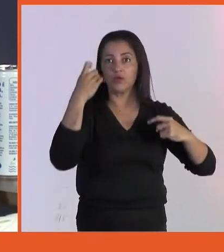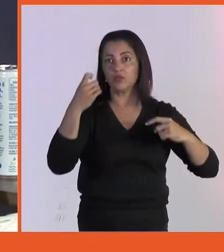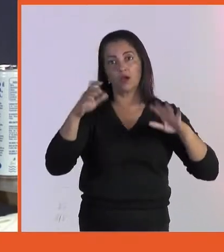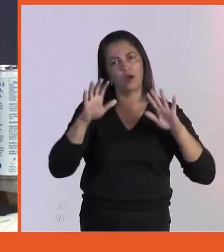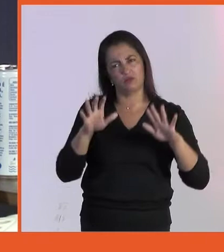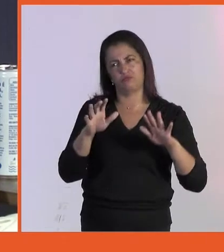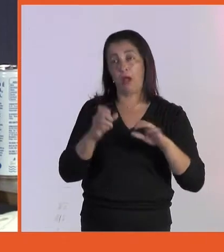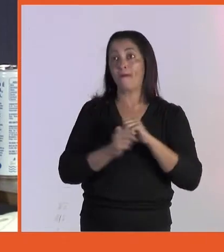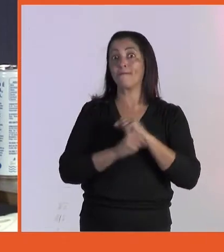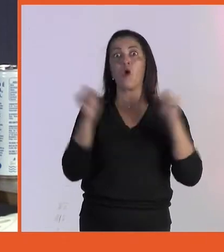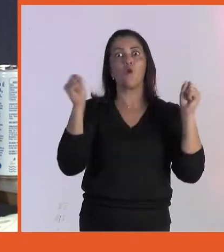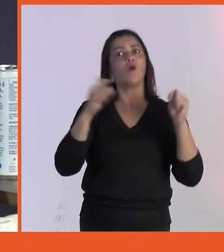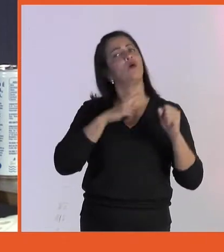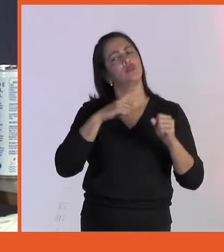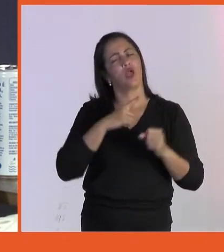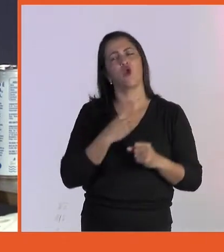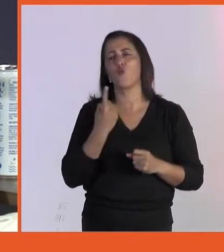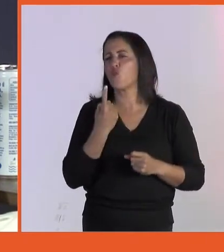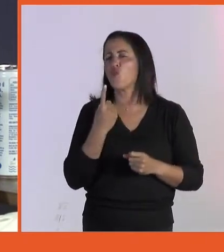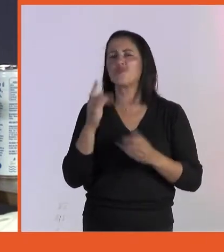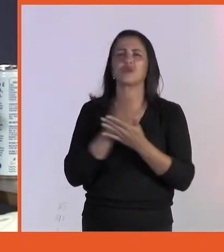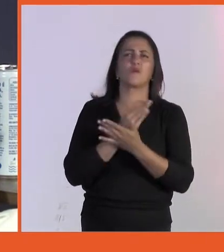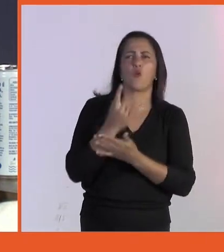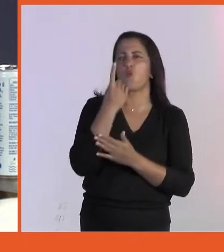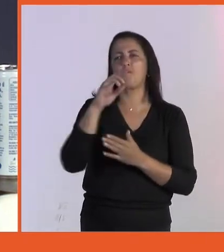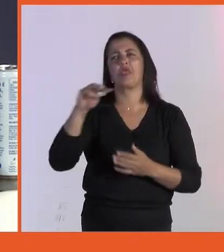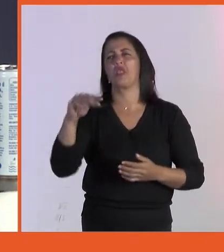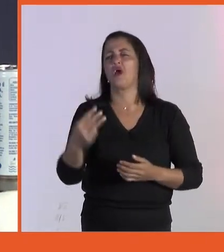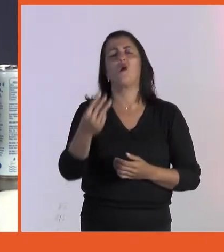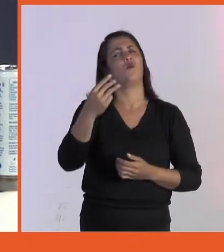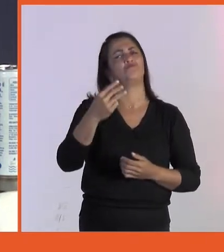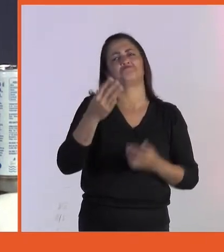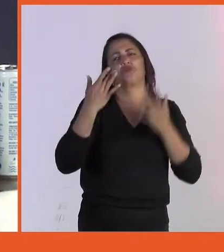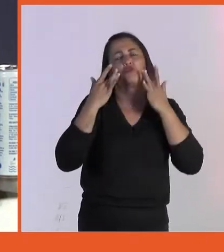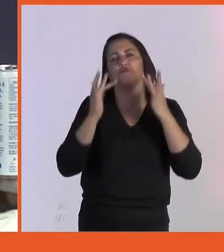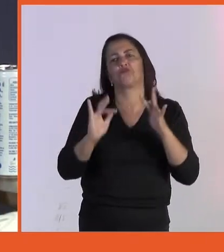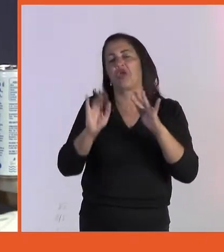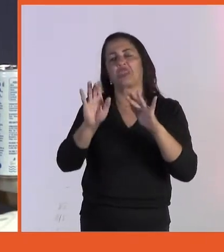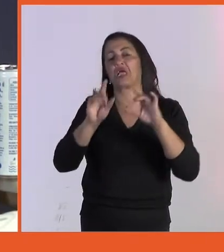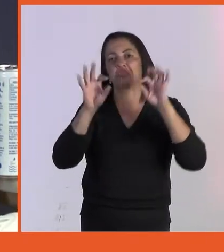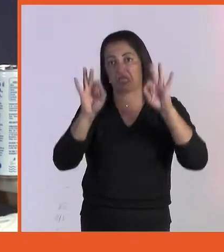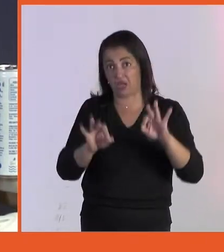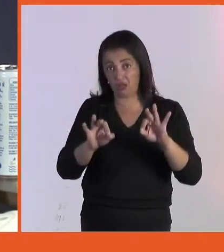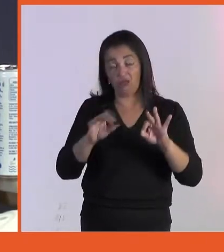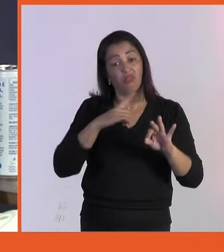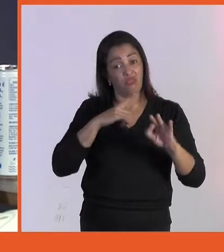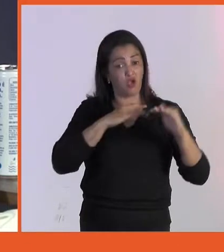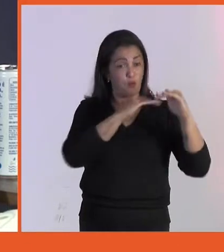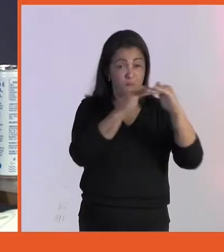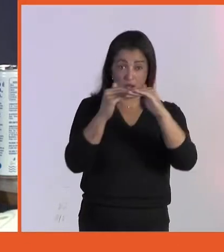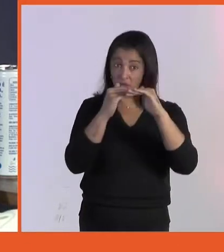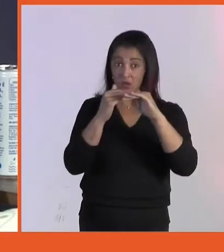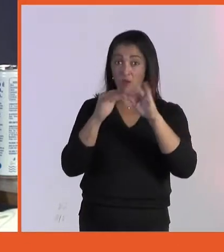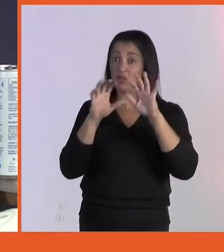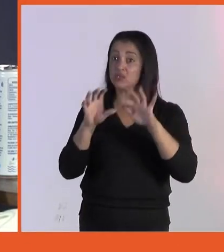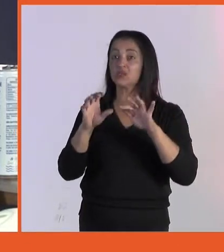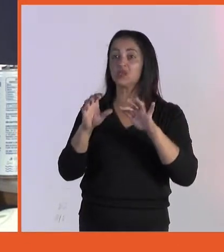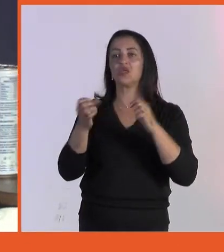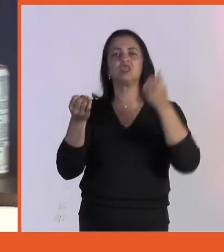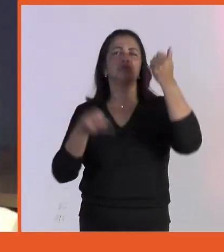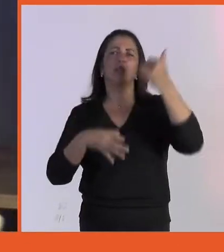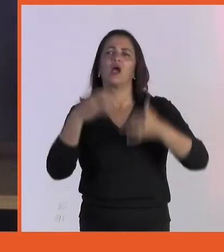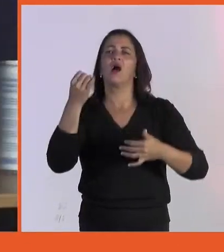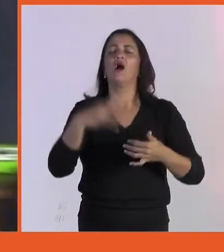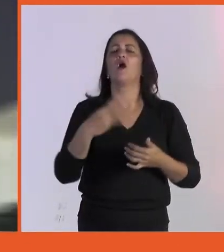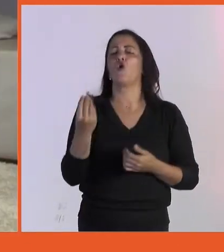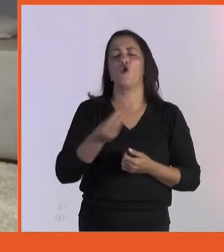Tá, mas é um a cada, sei lá, um milhão que dá certo. Vamos jogar no padrão, no que funciona? Sim, né? Sem falar, a gente falou aqui de